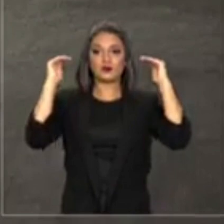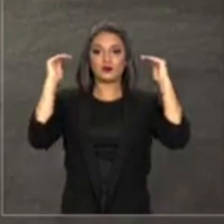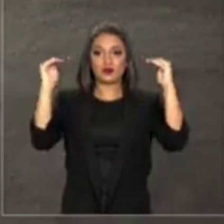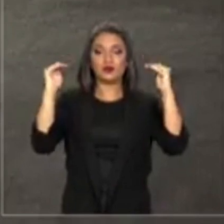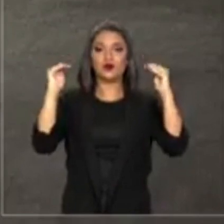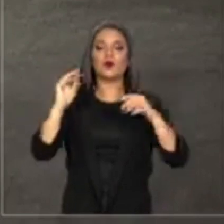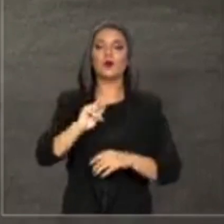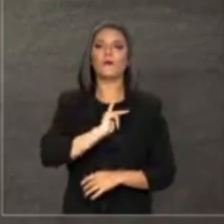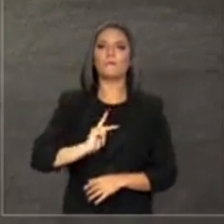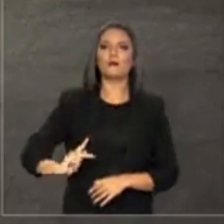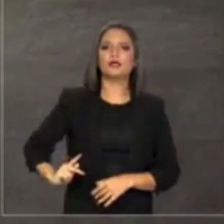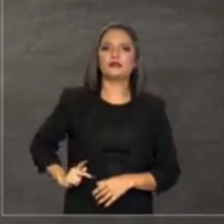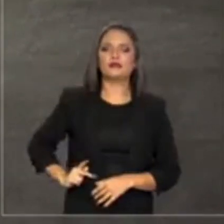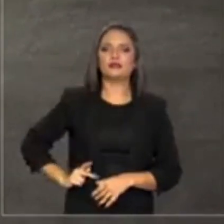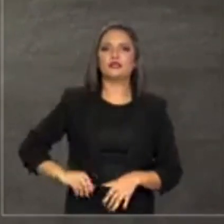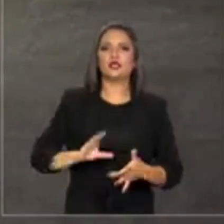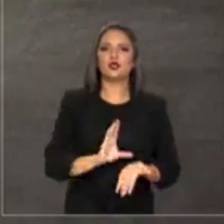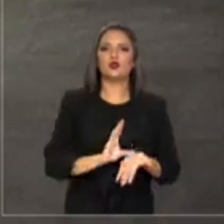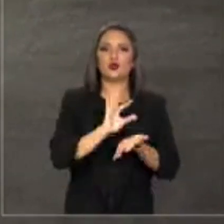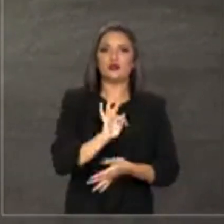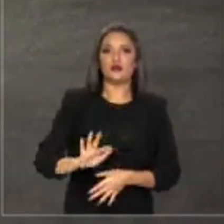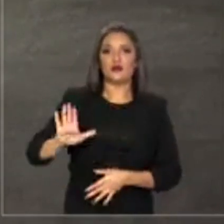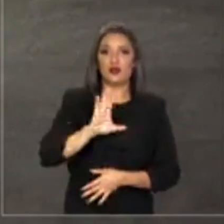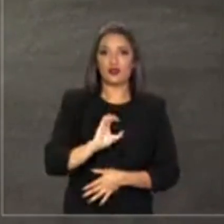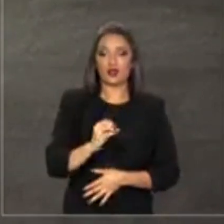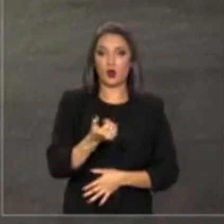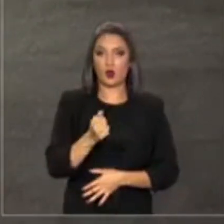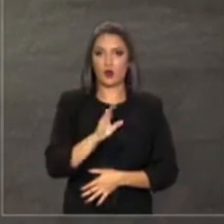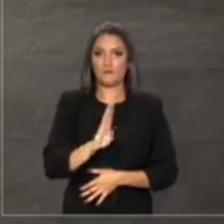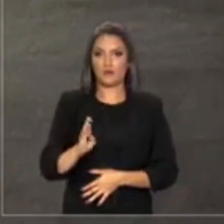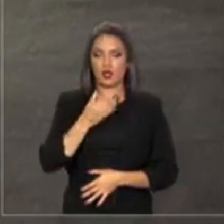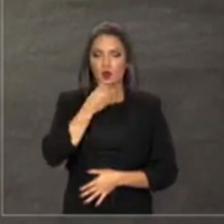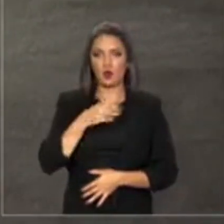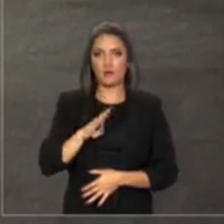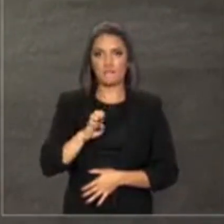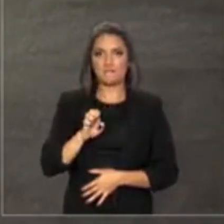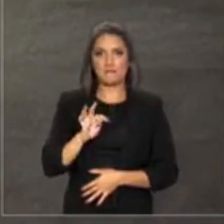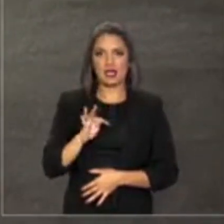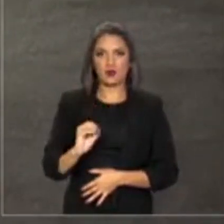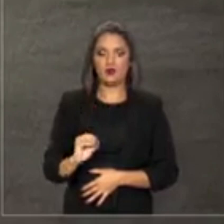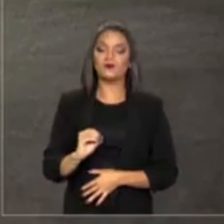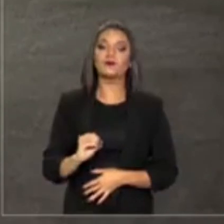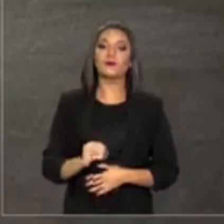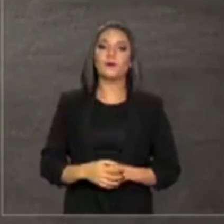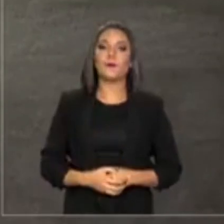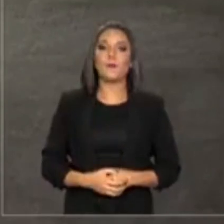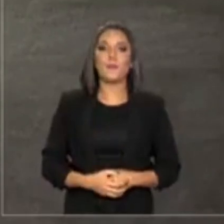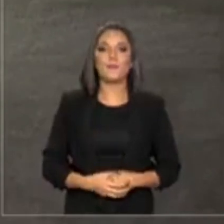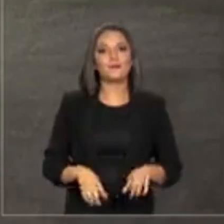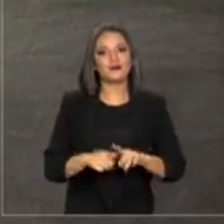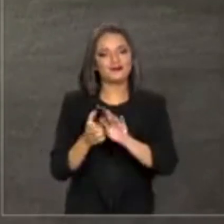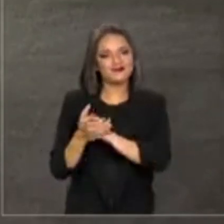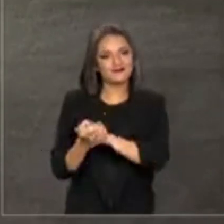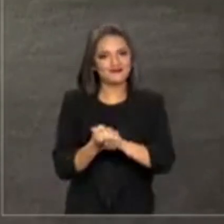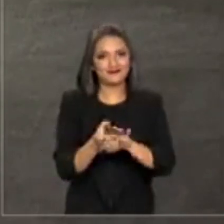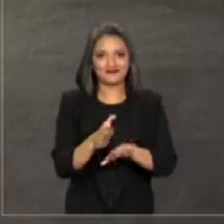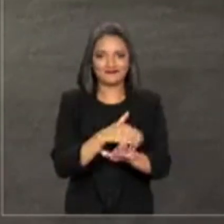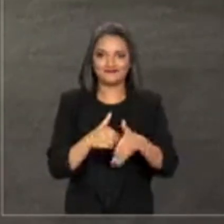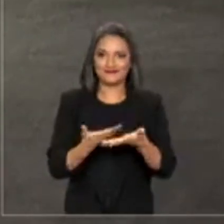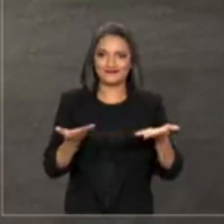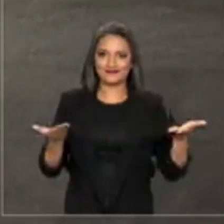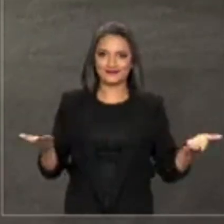presidente do Conselho Federal da OAB, Beto Simonetti, senhoras e senhores.